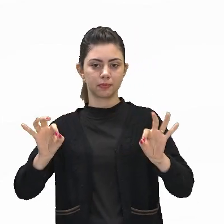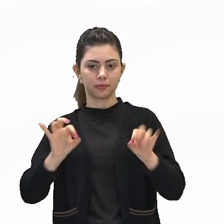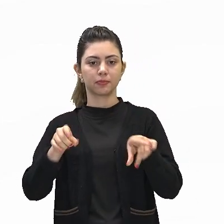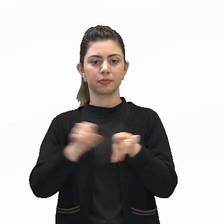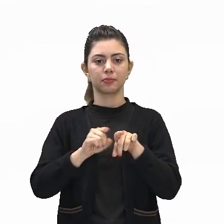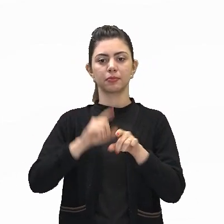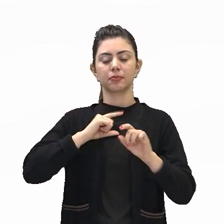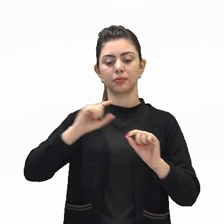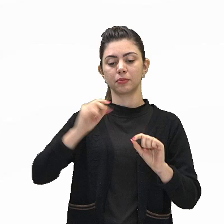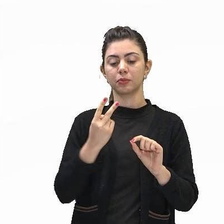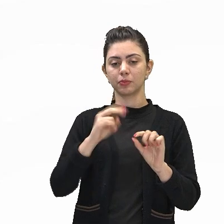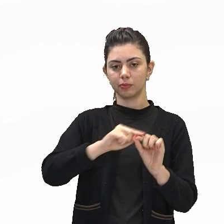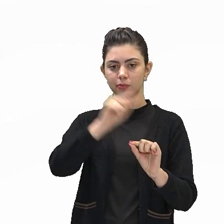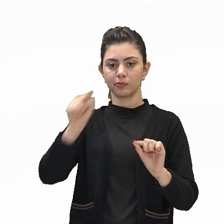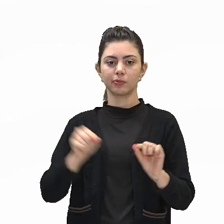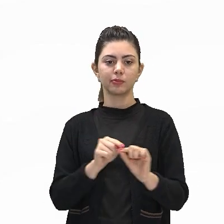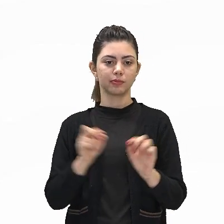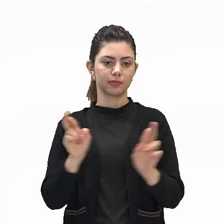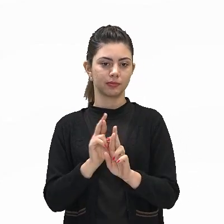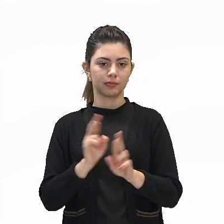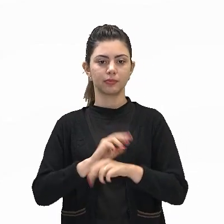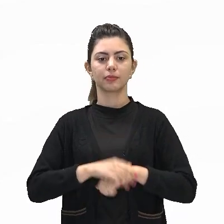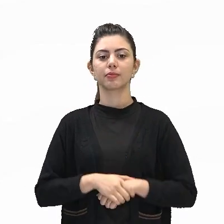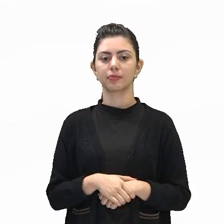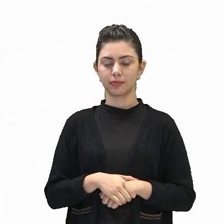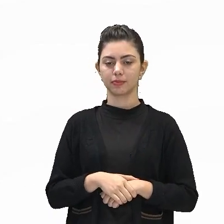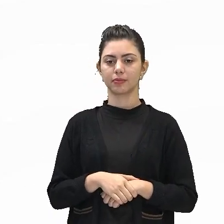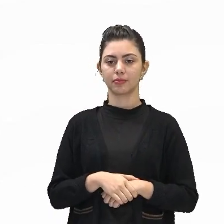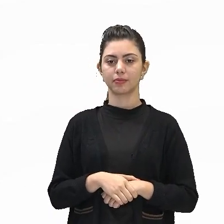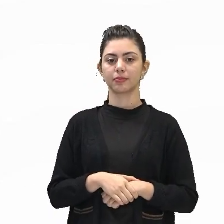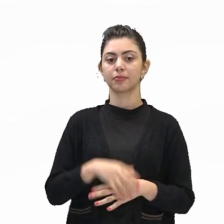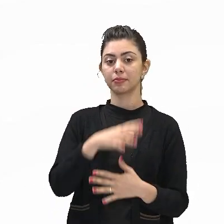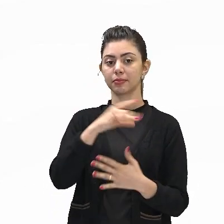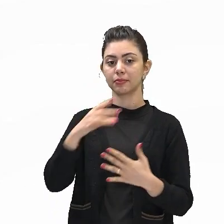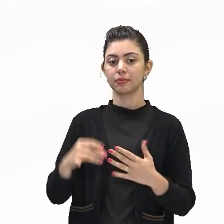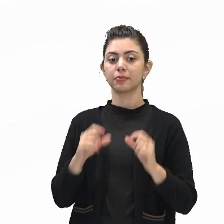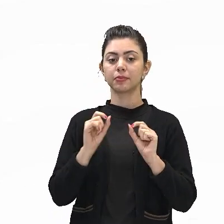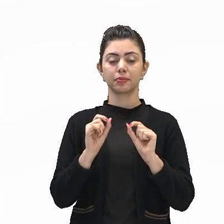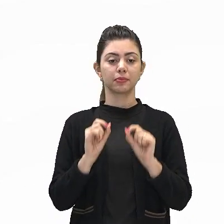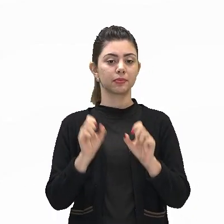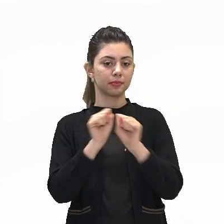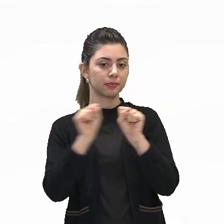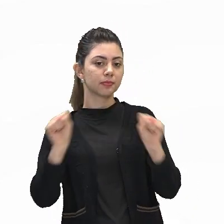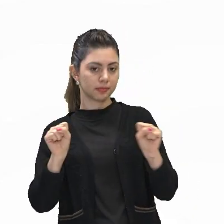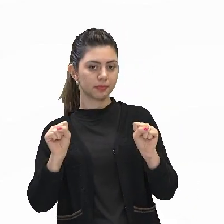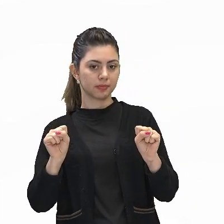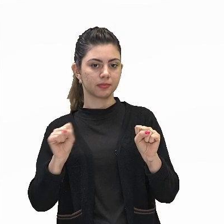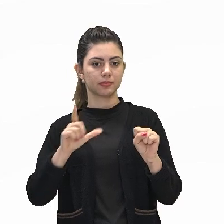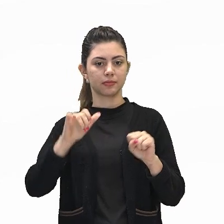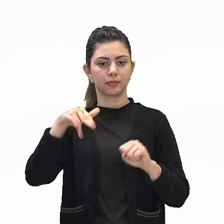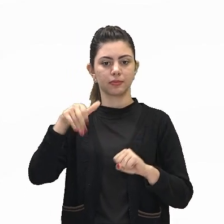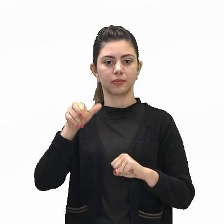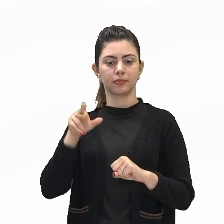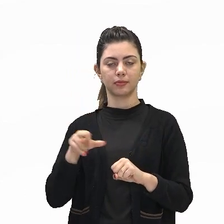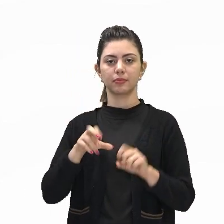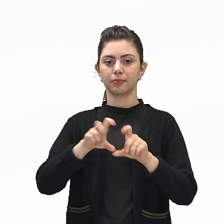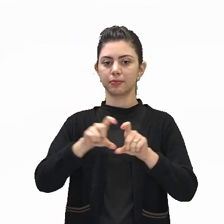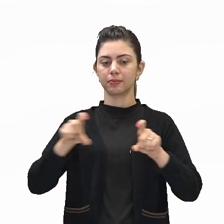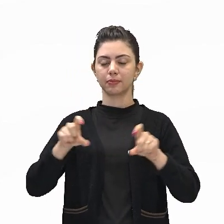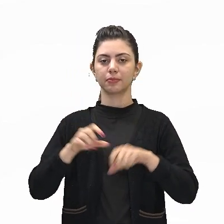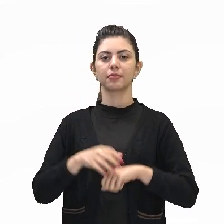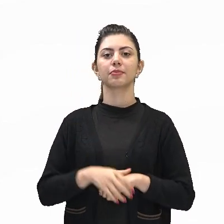entre duas retas, posição relativa entre duas circunferências, detalhamento,